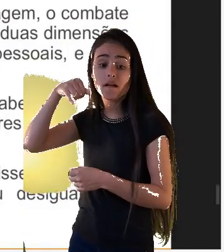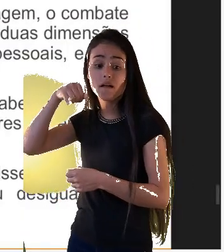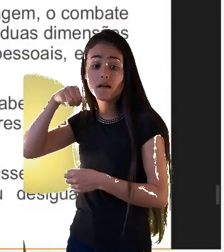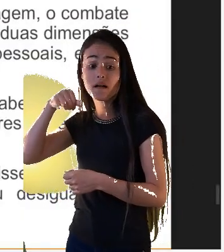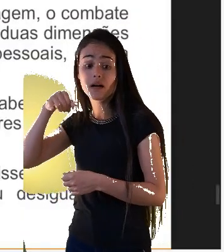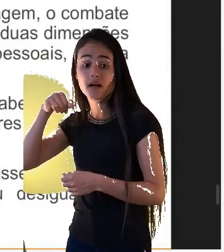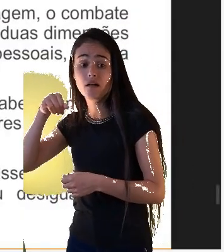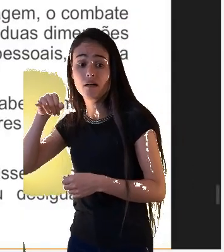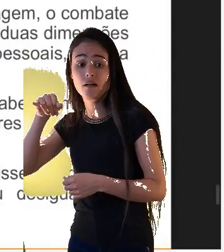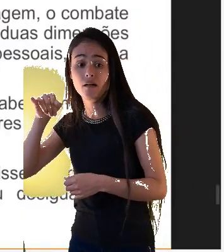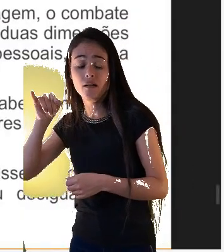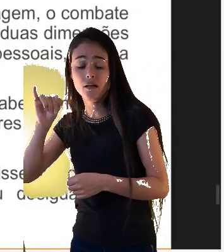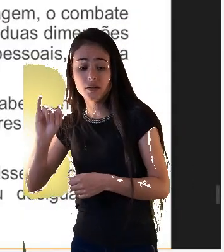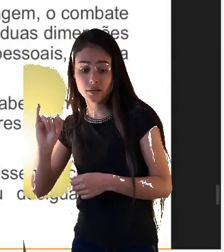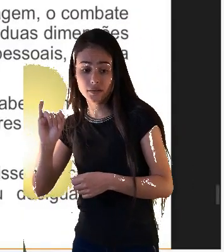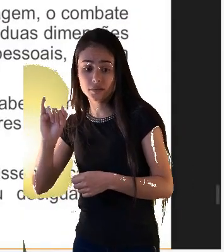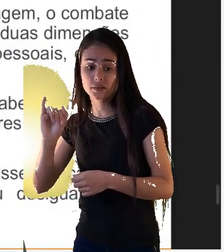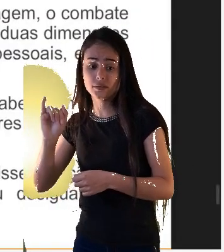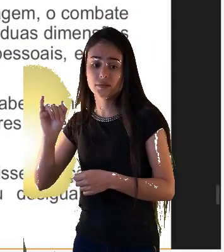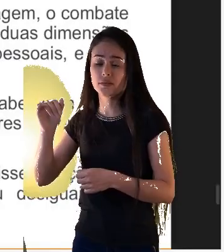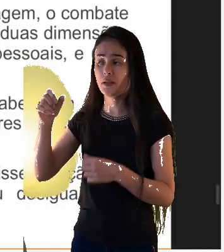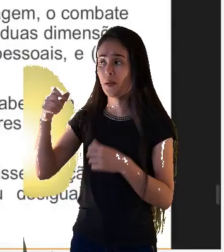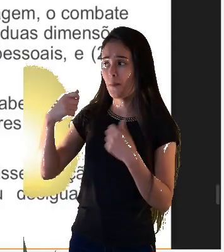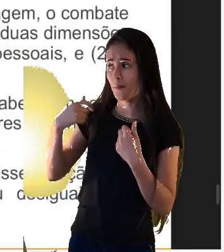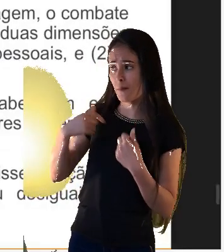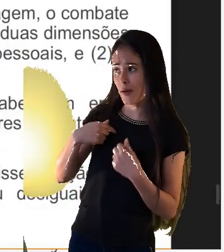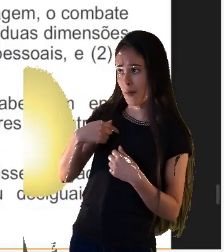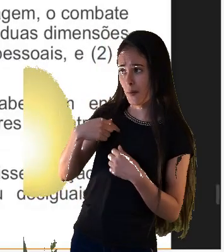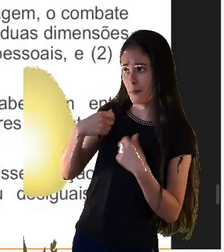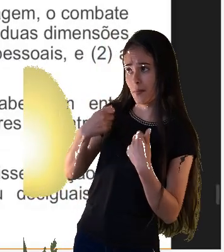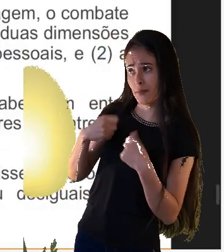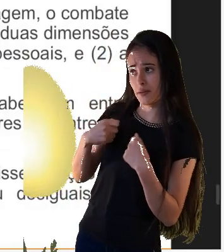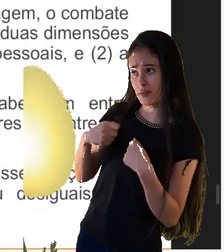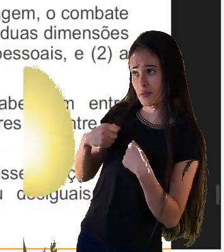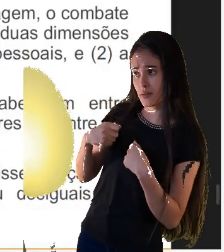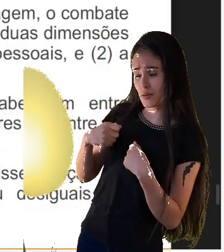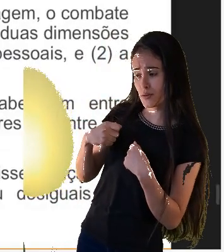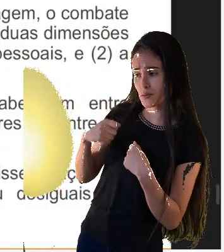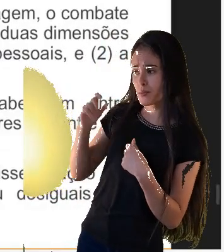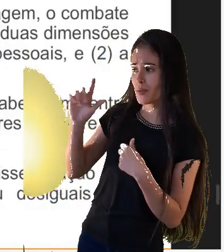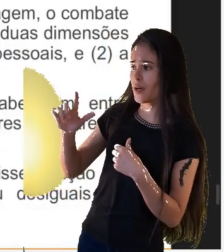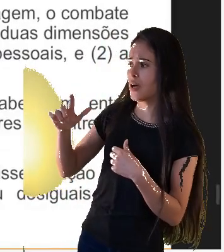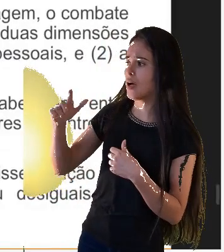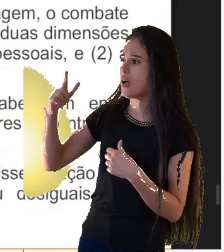questão político-pragmática, né? E aí,